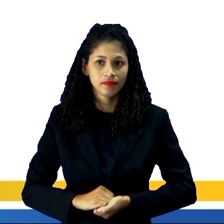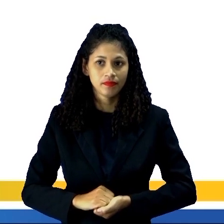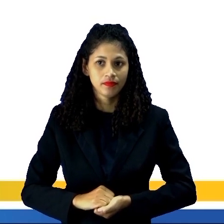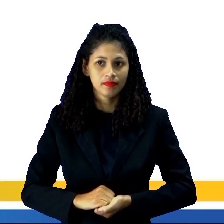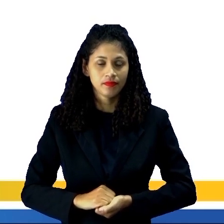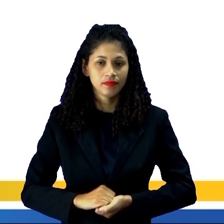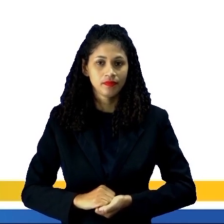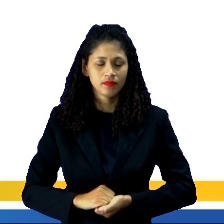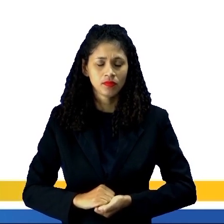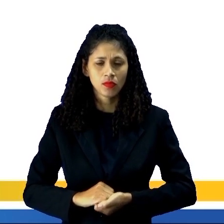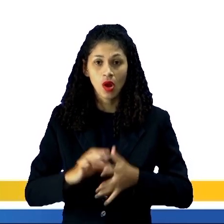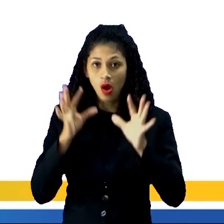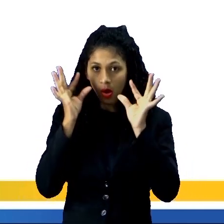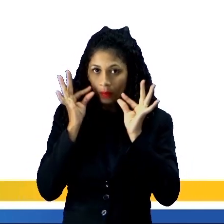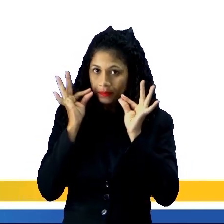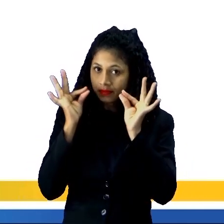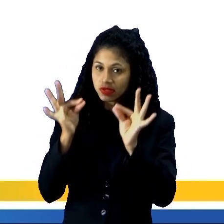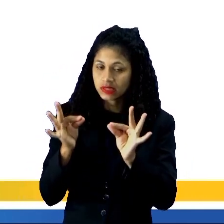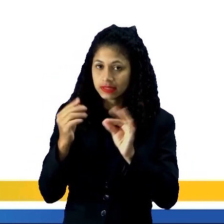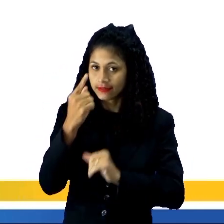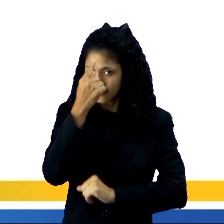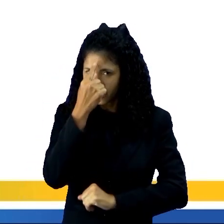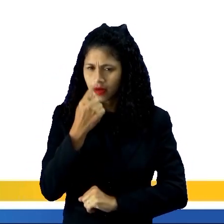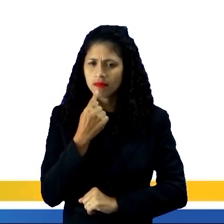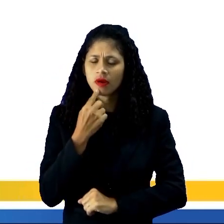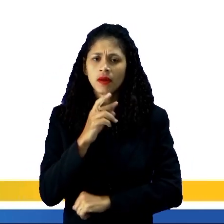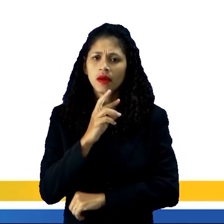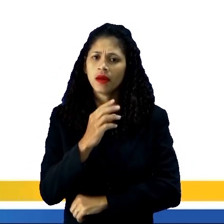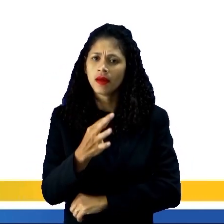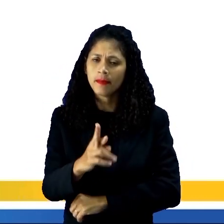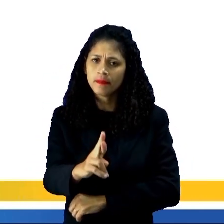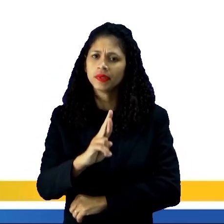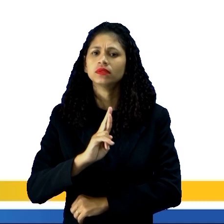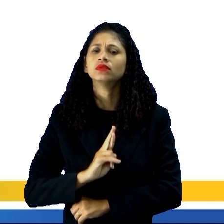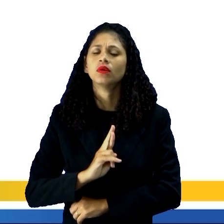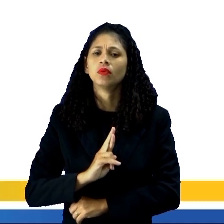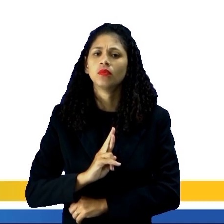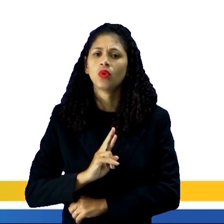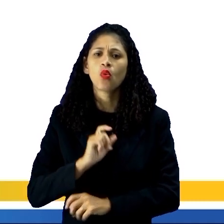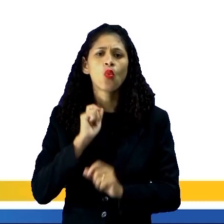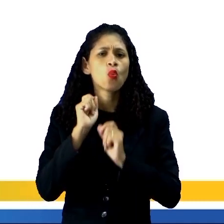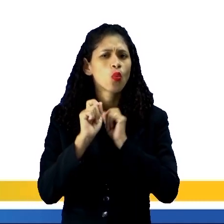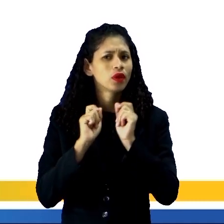What is this? Observem essa imagem e me respondam. O que é isso?